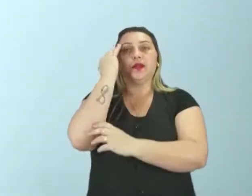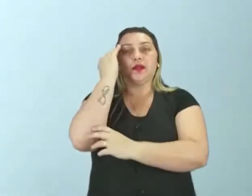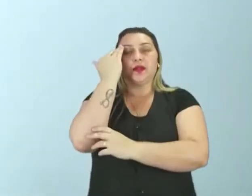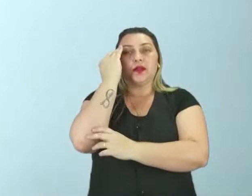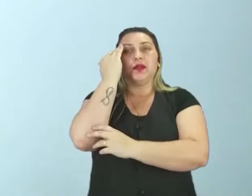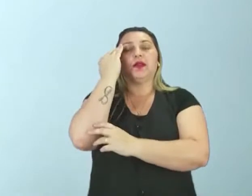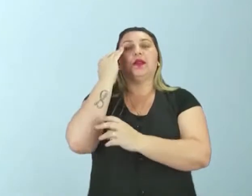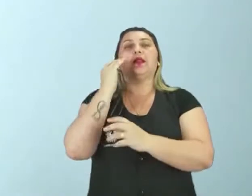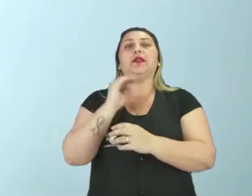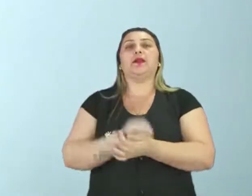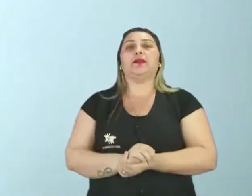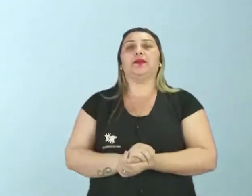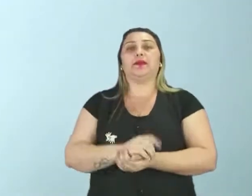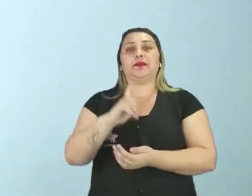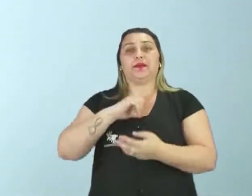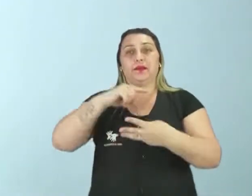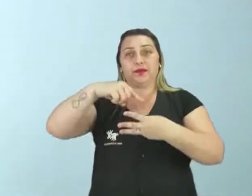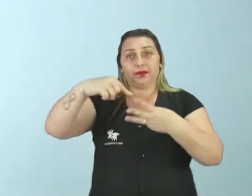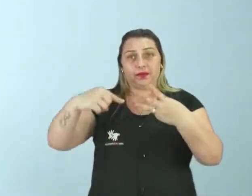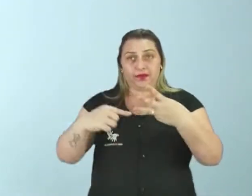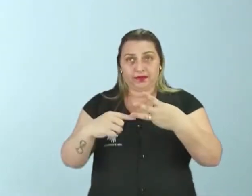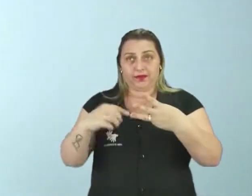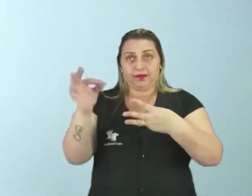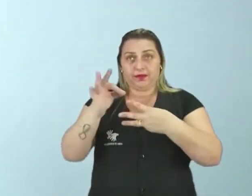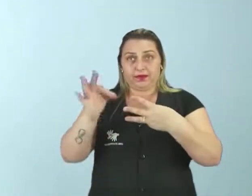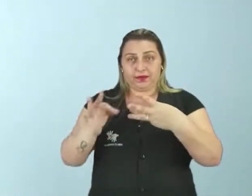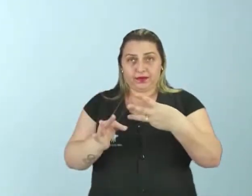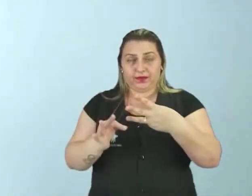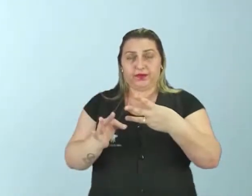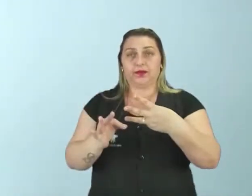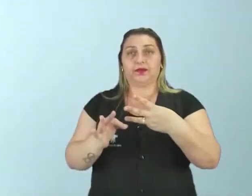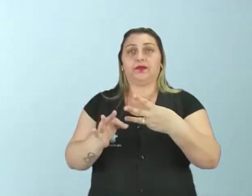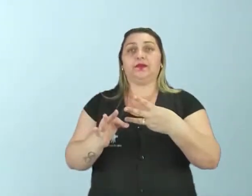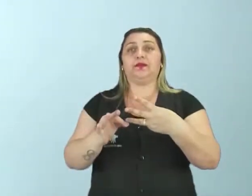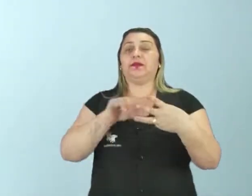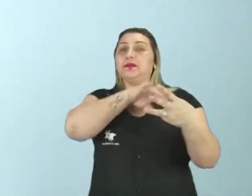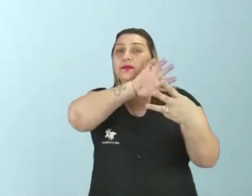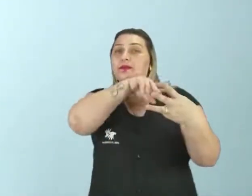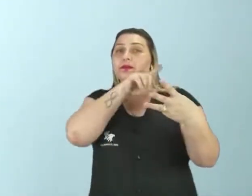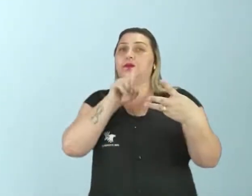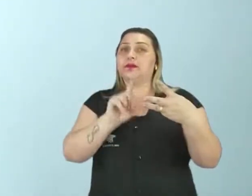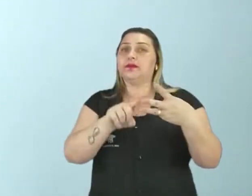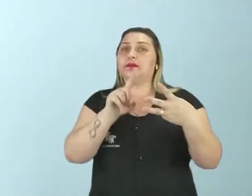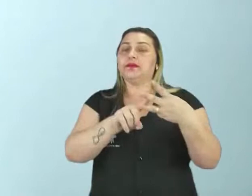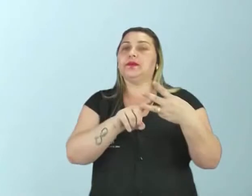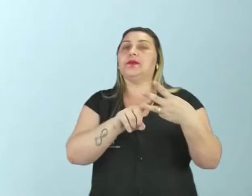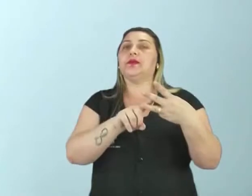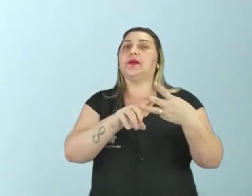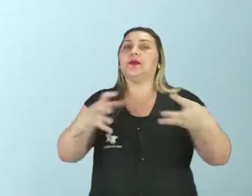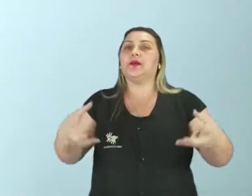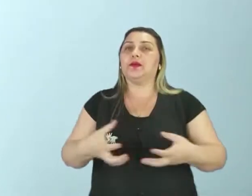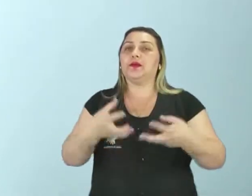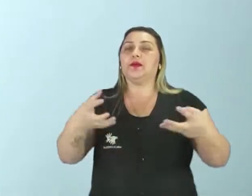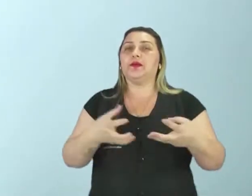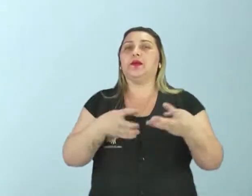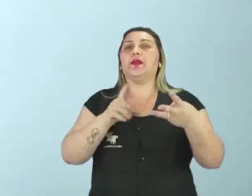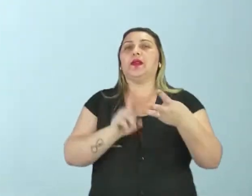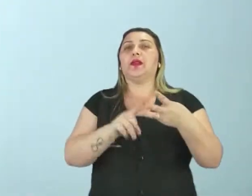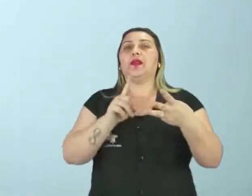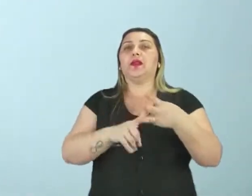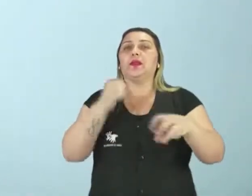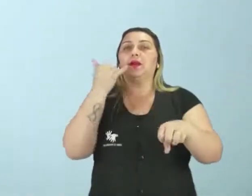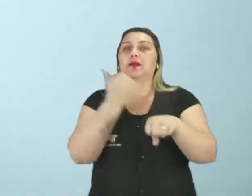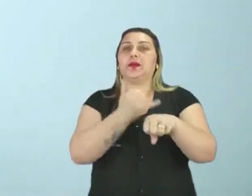que o extrativismo ele vai ter 3 partes. Nós vamos ter o extrativismo animal, o vegetal e o extrativismo